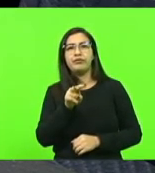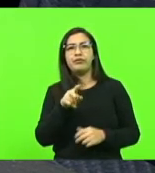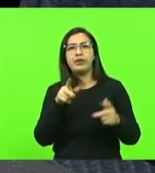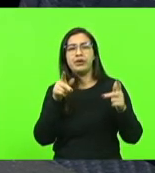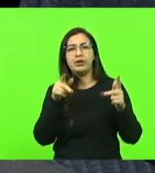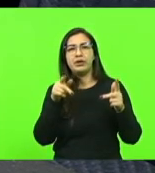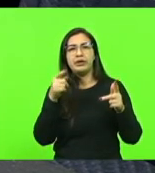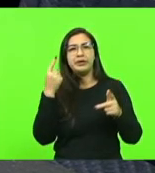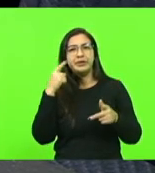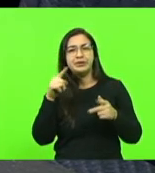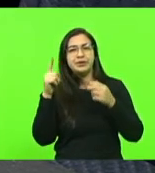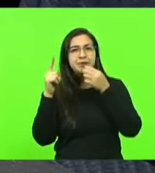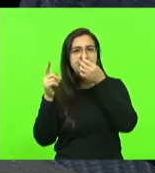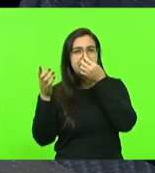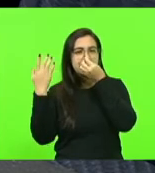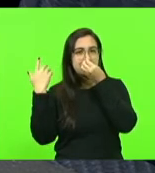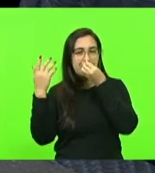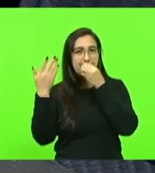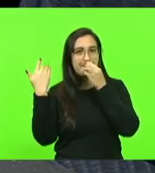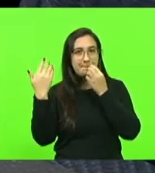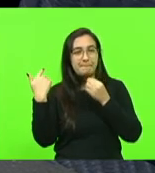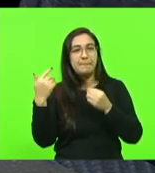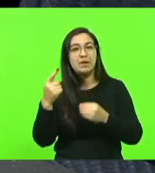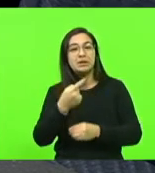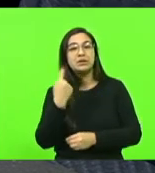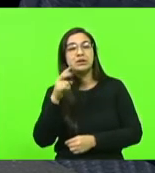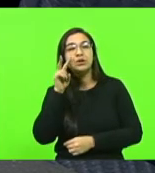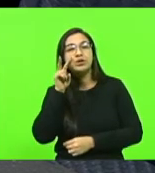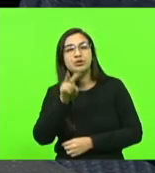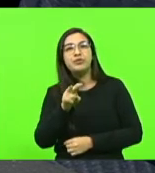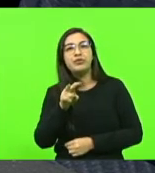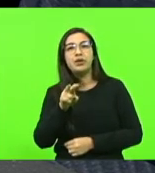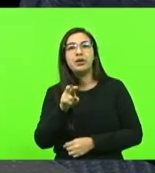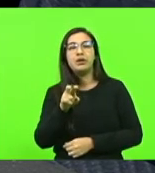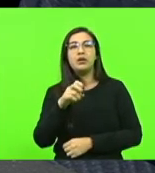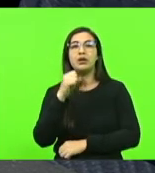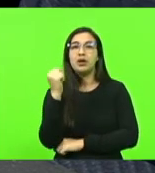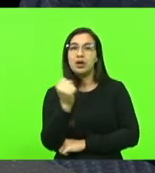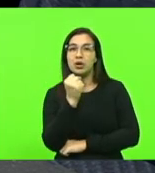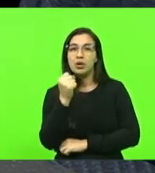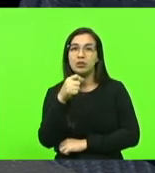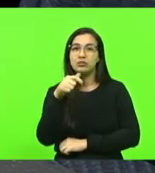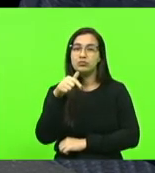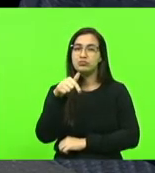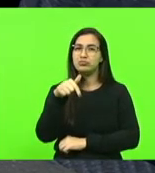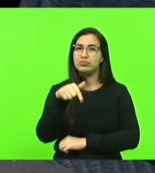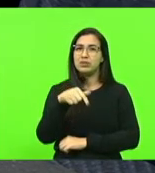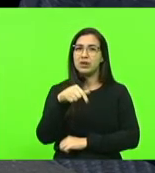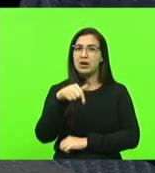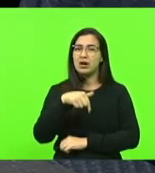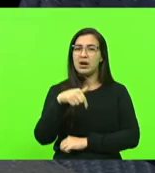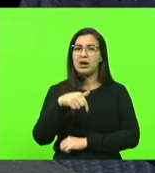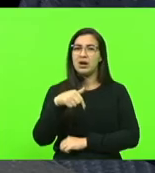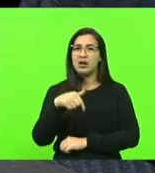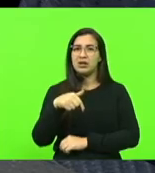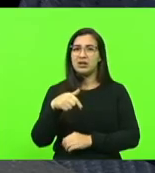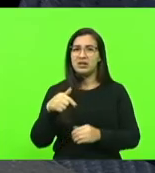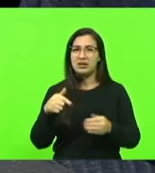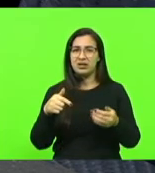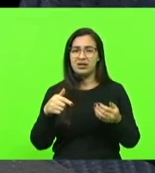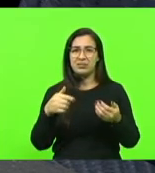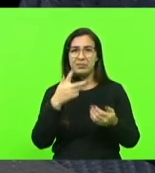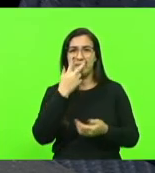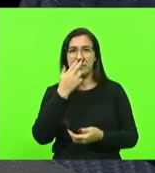últimos dias nós olhamos. No Rio Grande do Sul também não foi diferente. Ficamos nós aqui no meio com uma